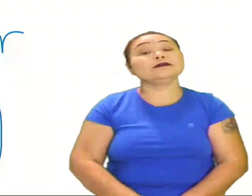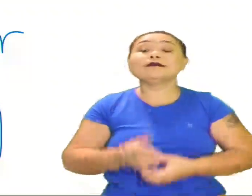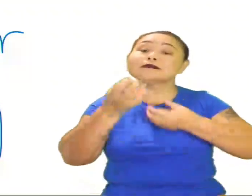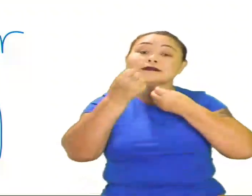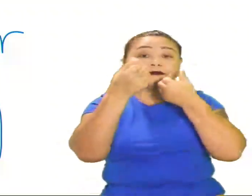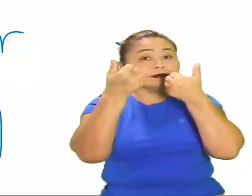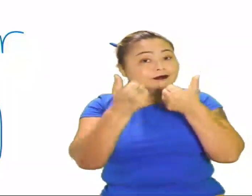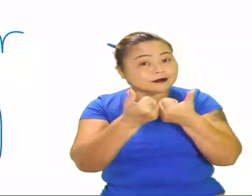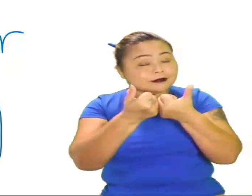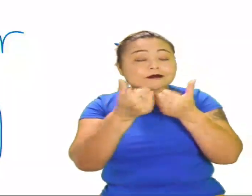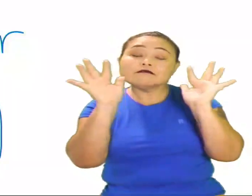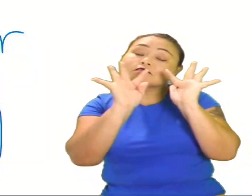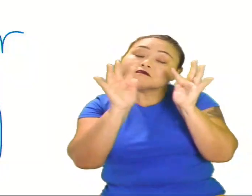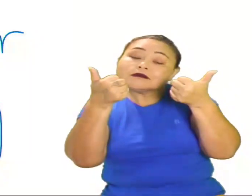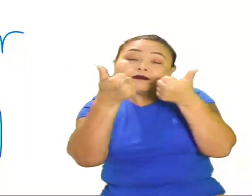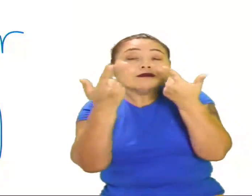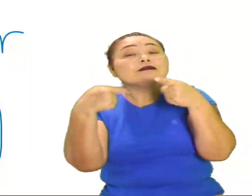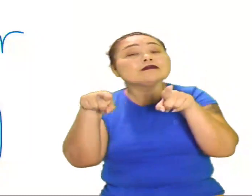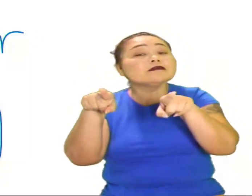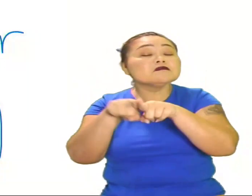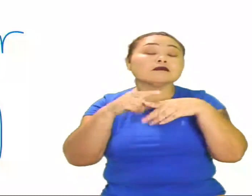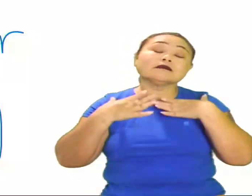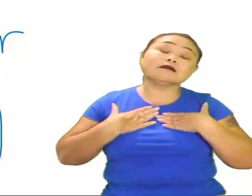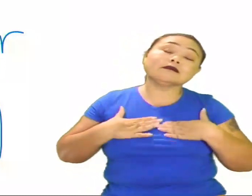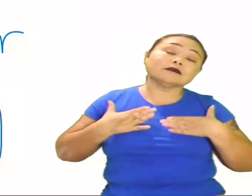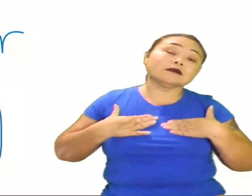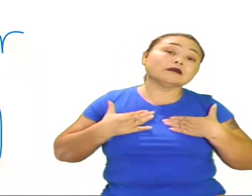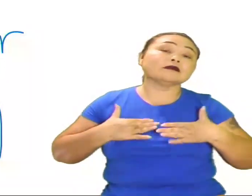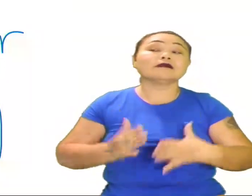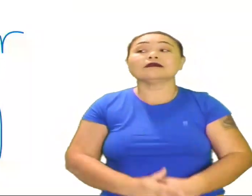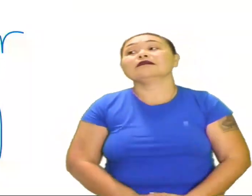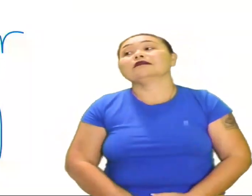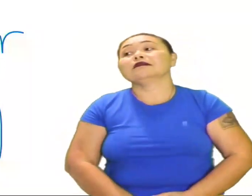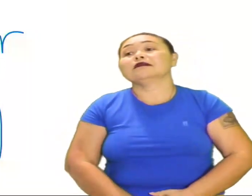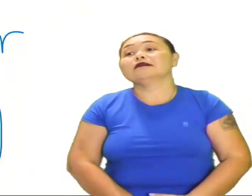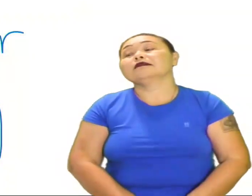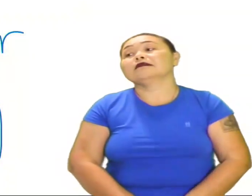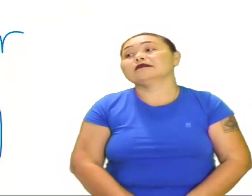Muito bem. Simplesinho também, né? Bem tranquilo.